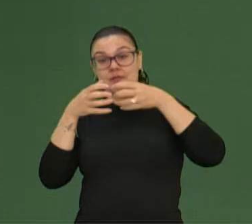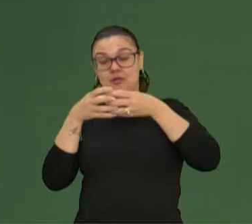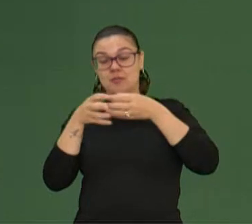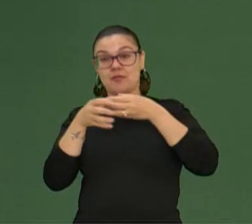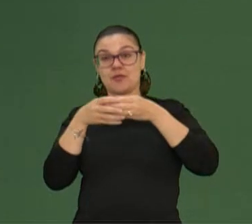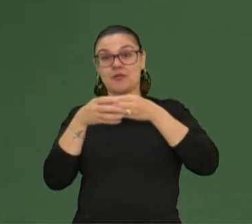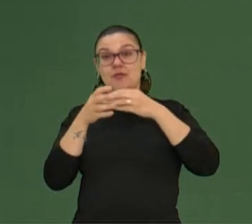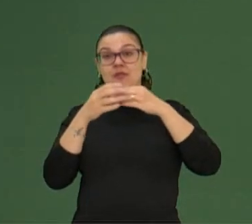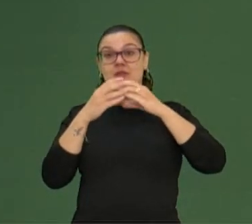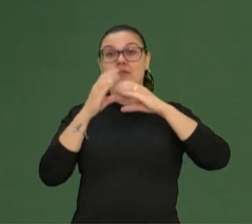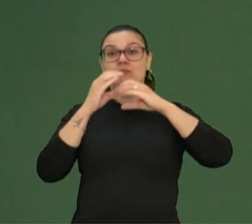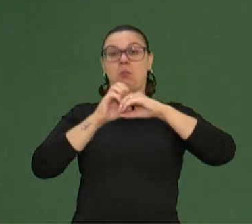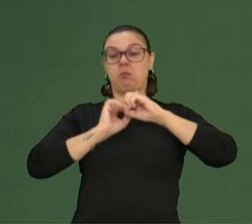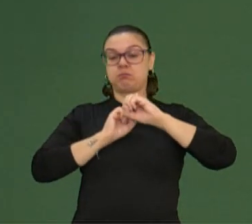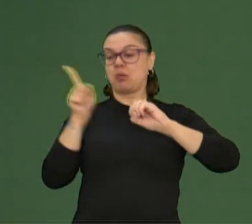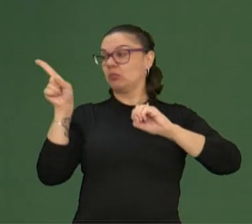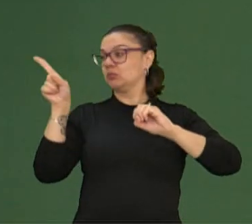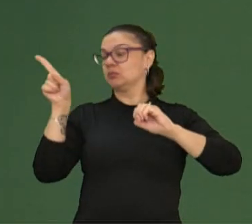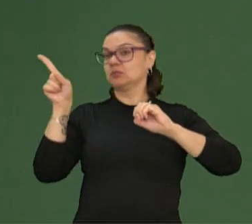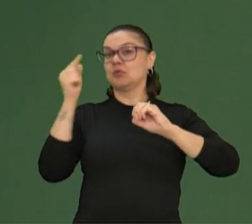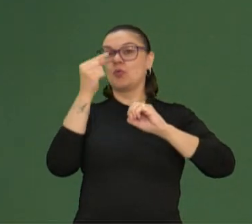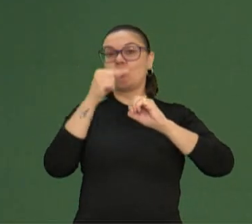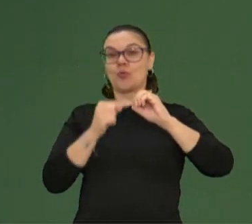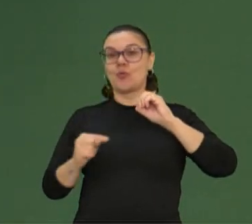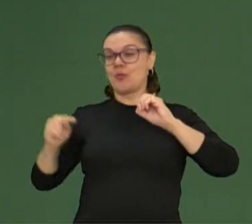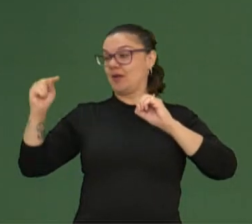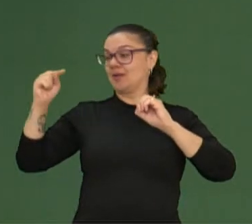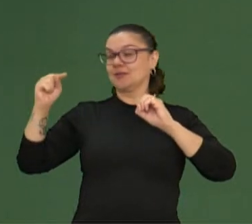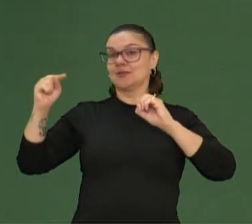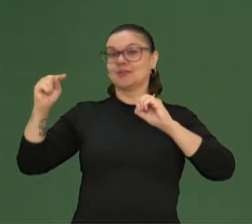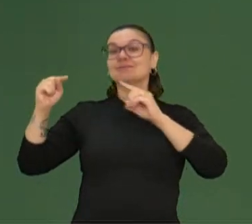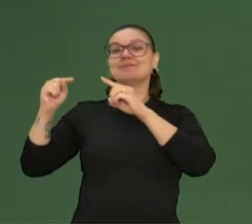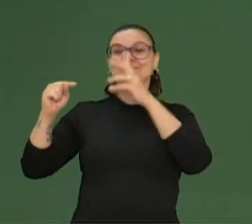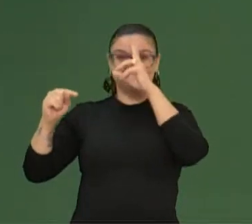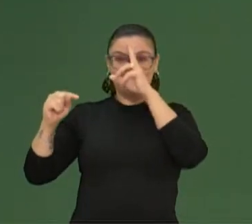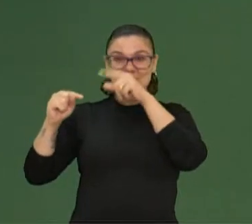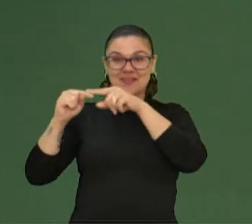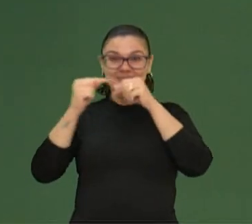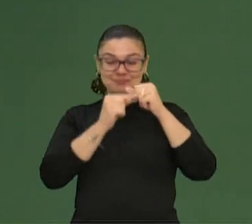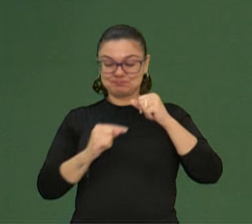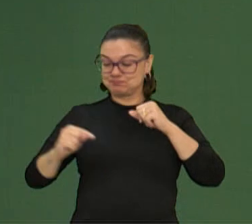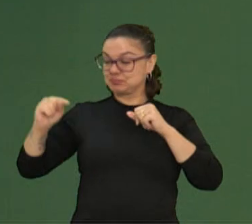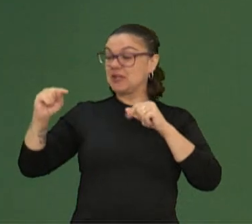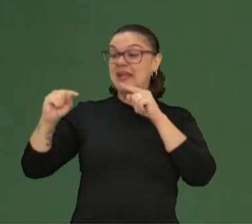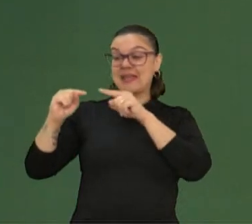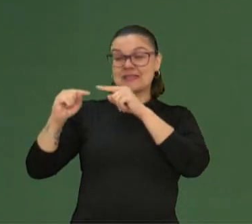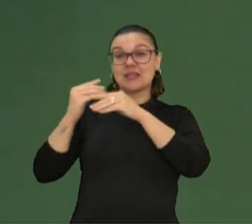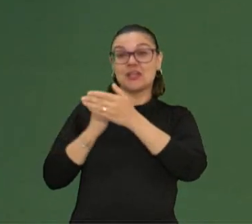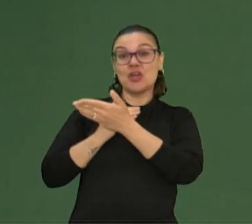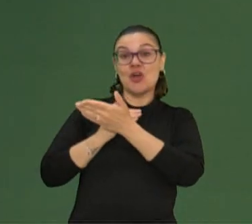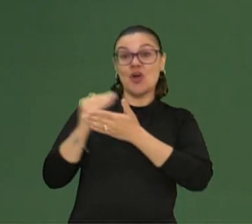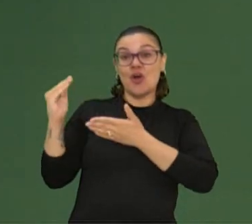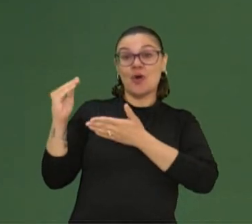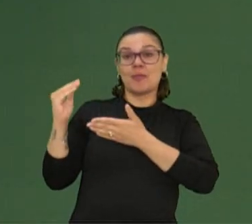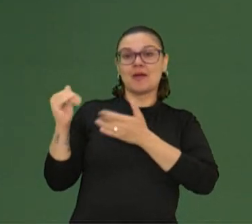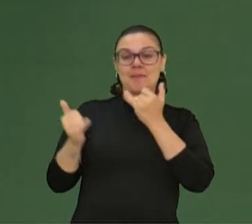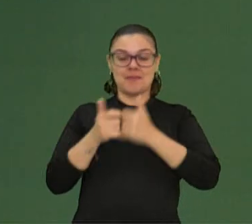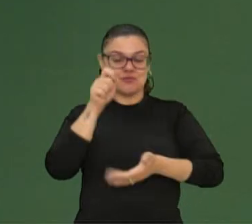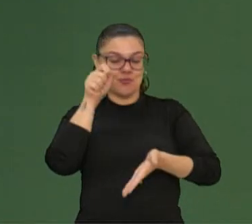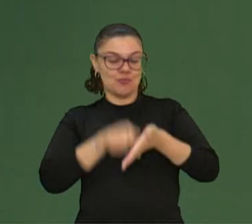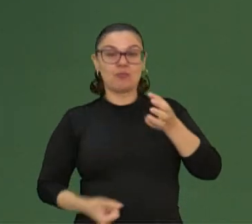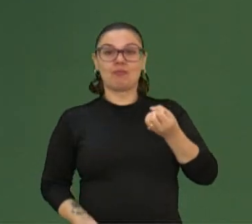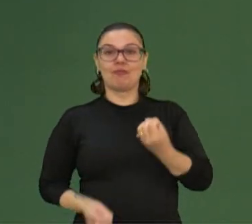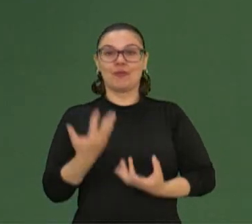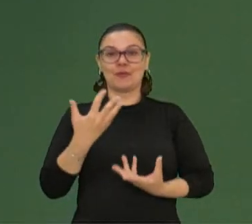vibrar, vibrar, vibrar, vibrar, vibrar, e pula um elétron. Esse elétron que pula é o início da fotossíntese, é riscar o palito de